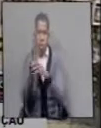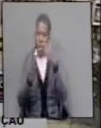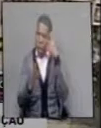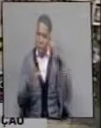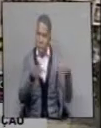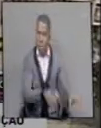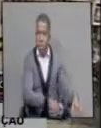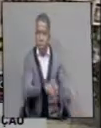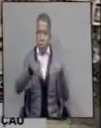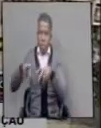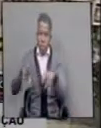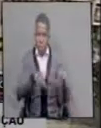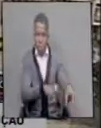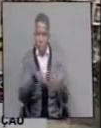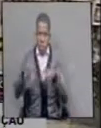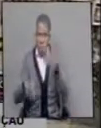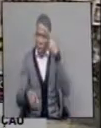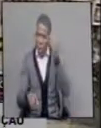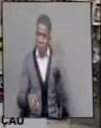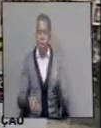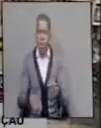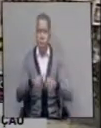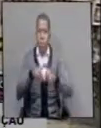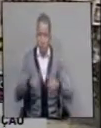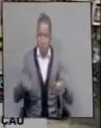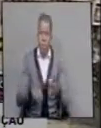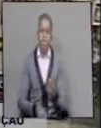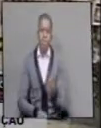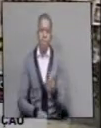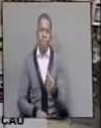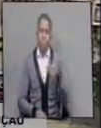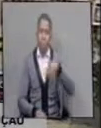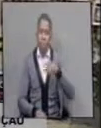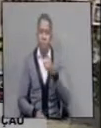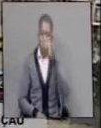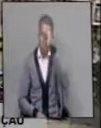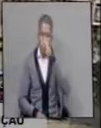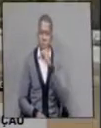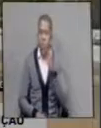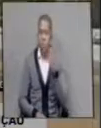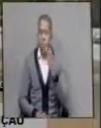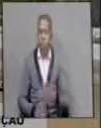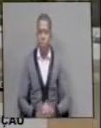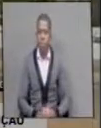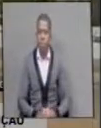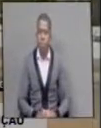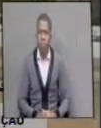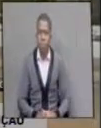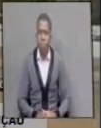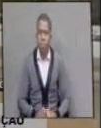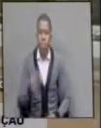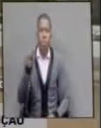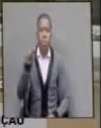exportações destes produtos para diversificar as fontes de dança e testado gusau é